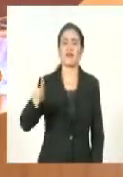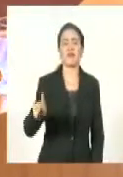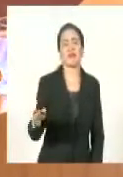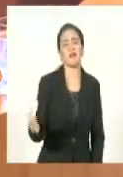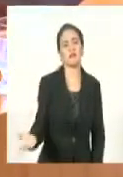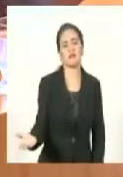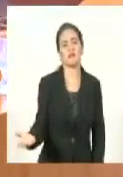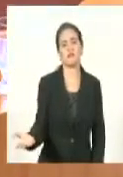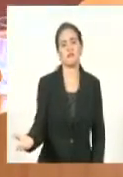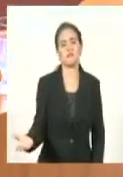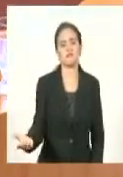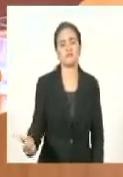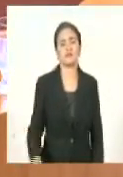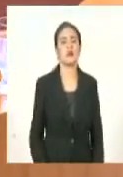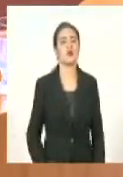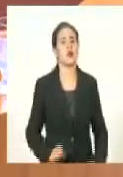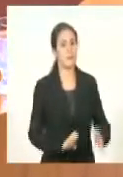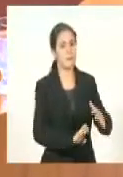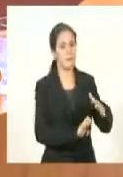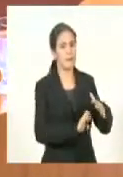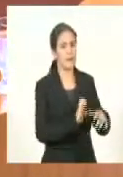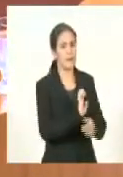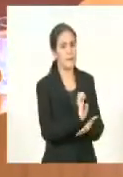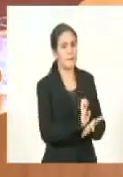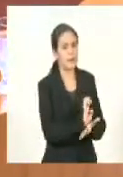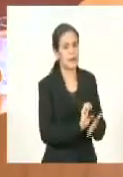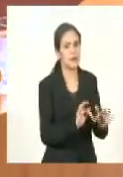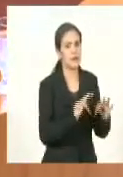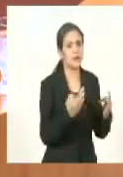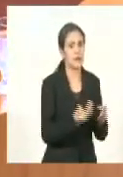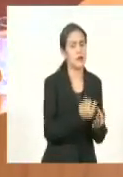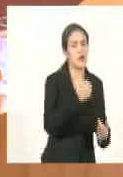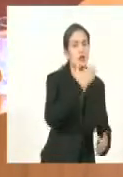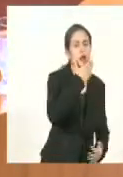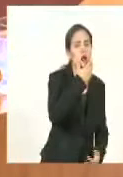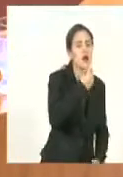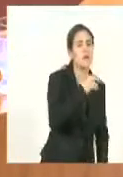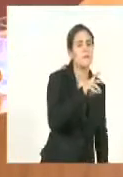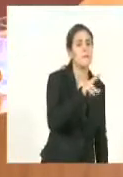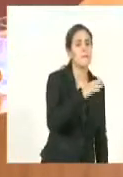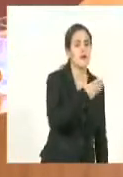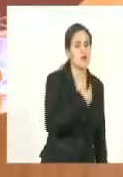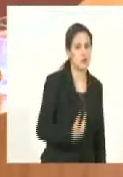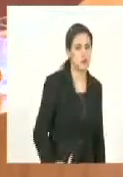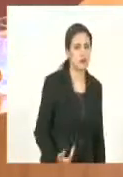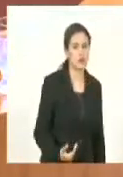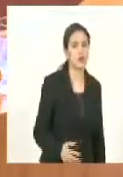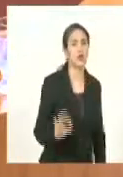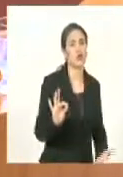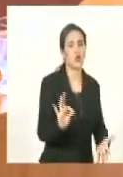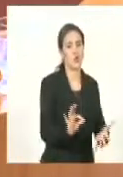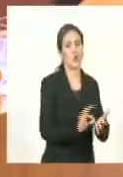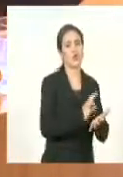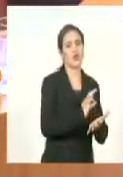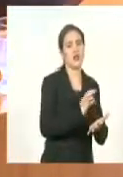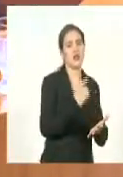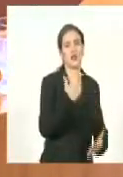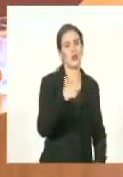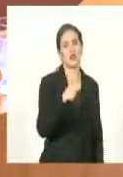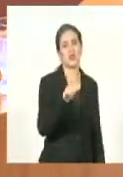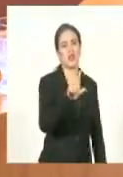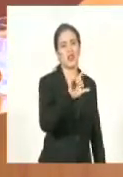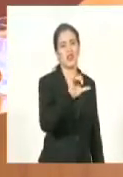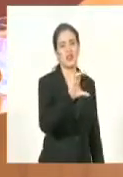Descobre-se que uma empresa da família do irmão do governador recebeu contrato sem licitação do Estado. E ao invés de Flávio Dino se explicar, ele